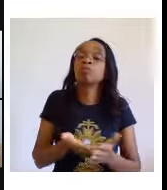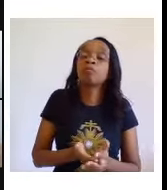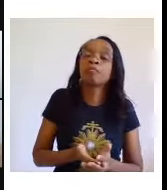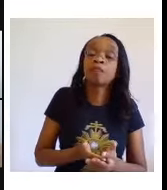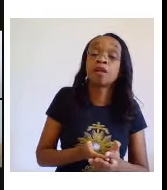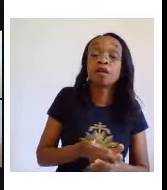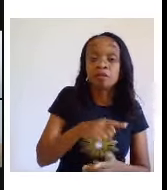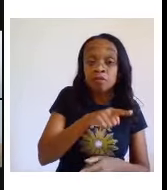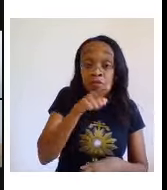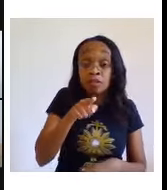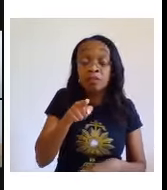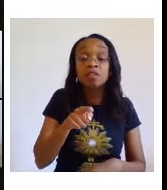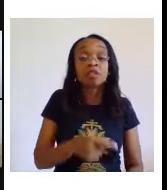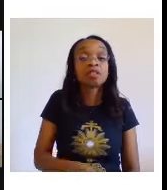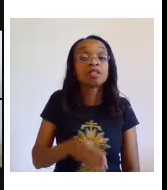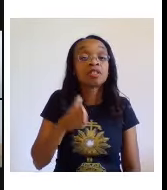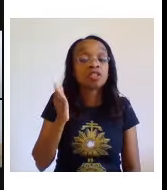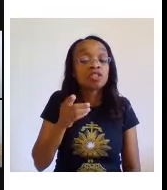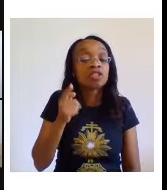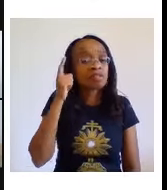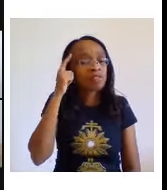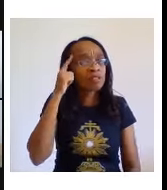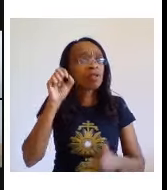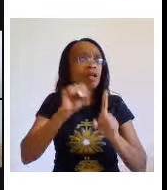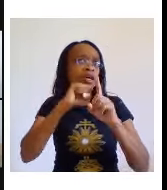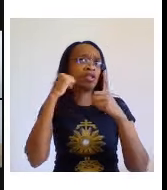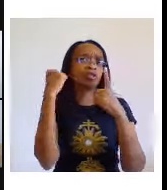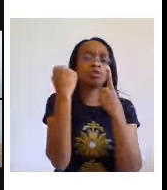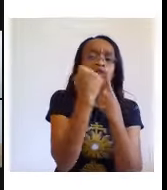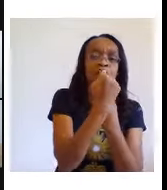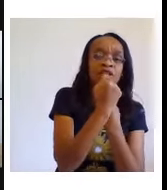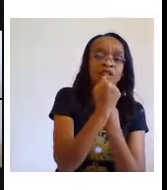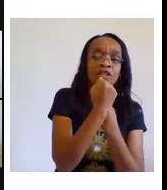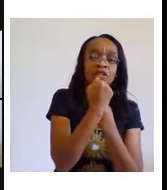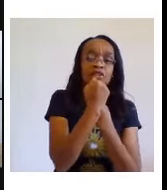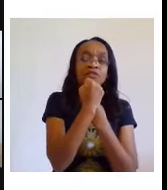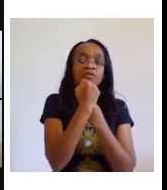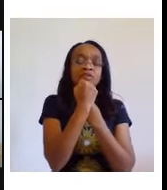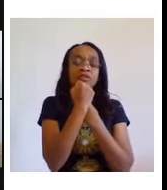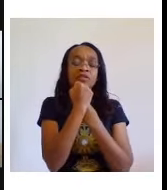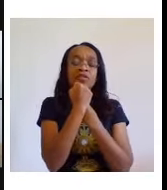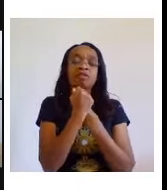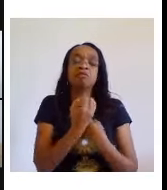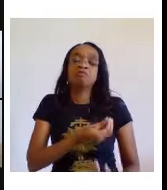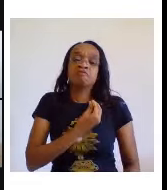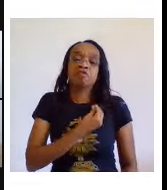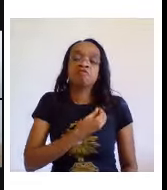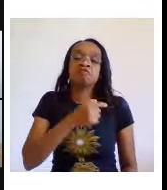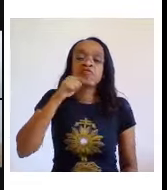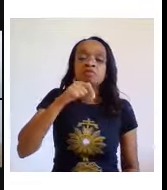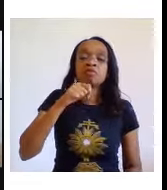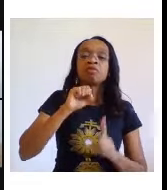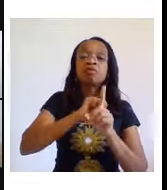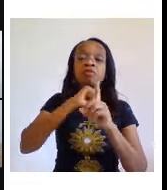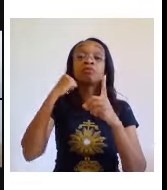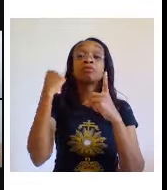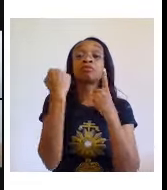de novo acompanhado aí, a sociedade civil se fez presente